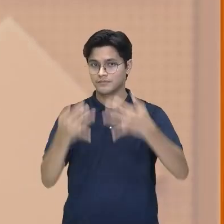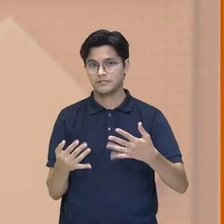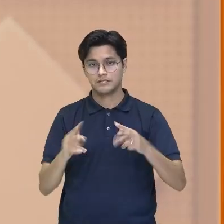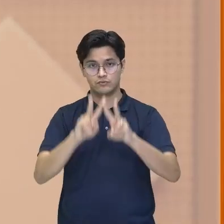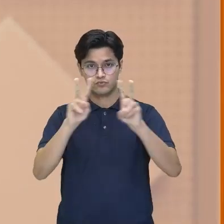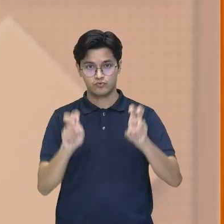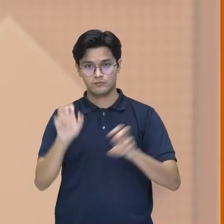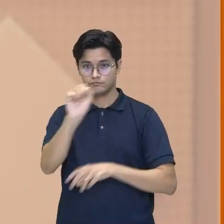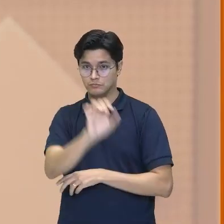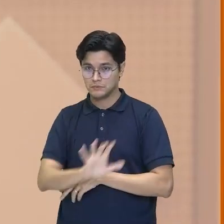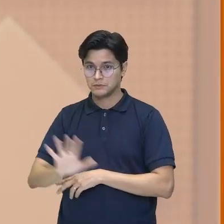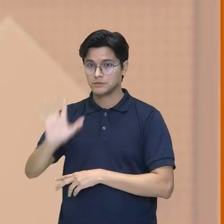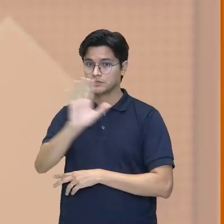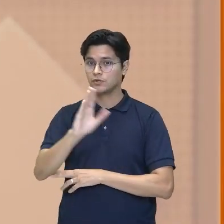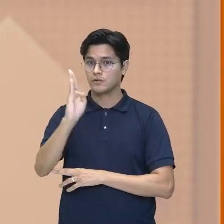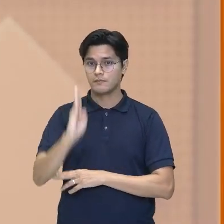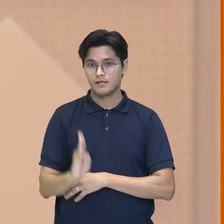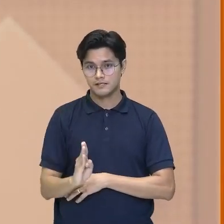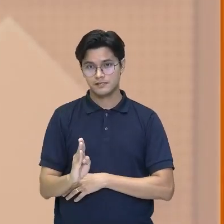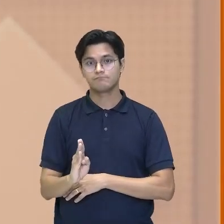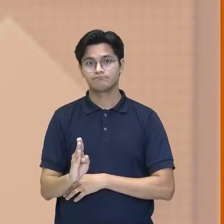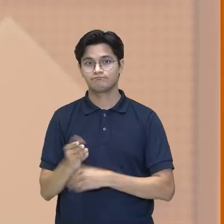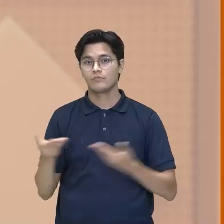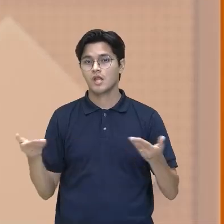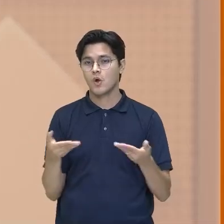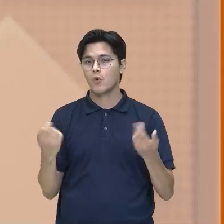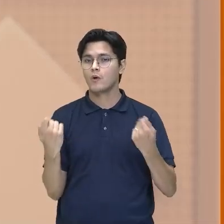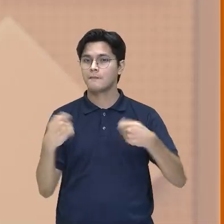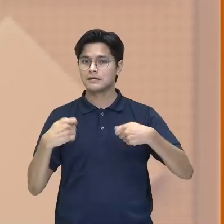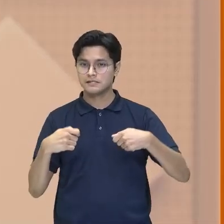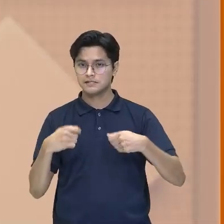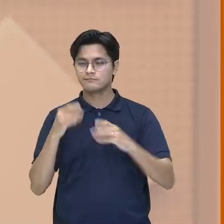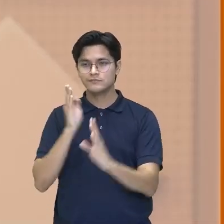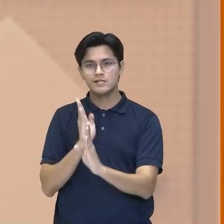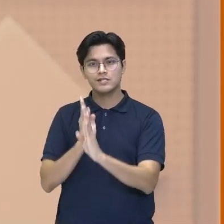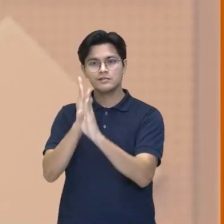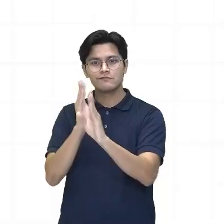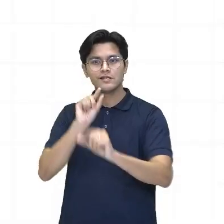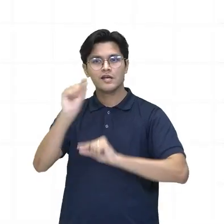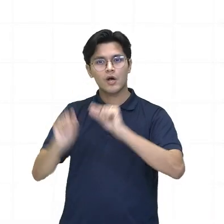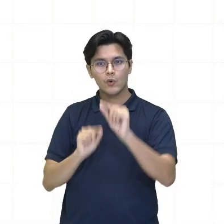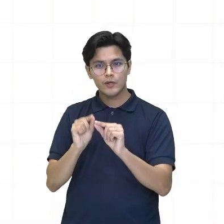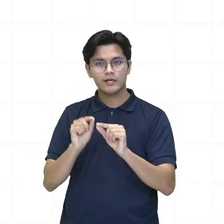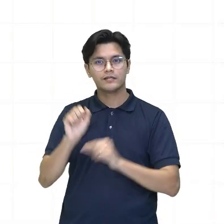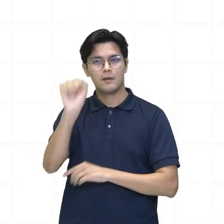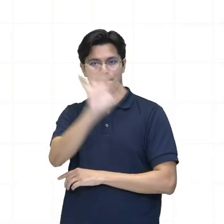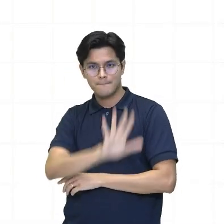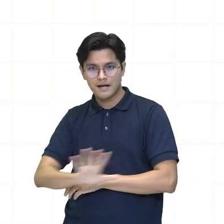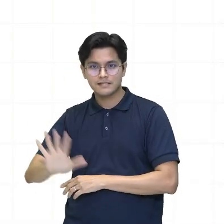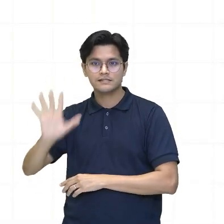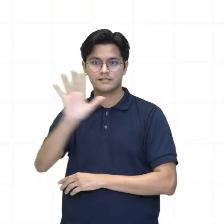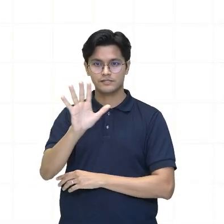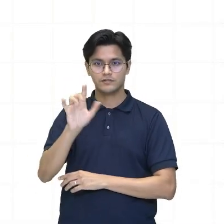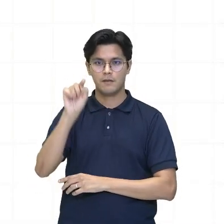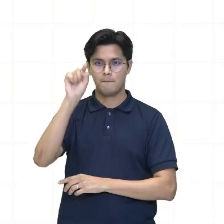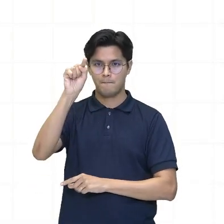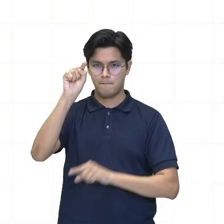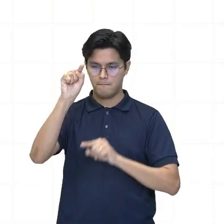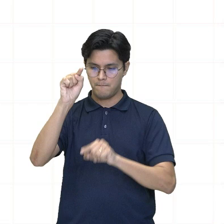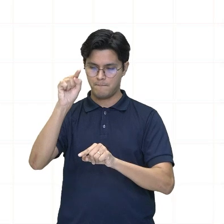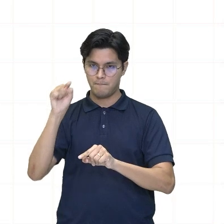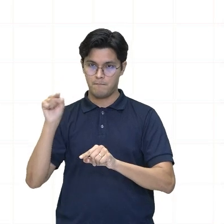gente precisa identificar os pontos extremos do Brasil, que são os pontos